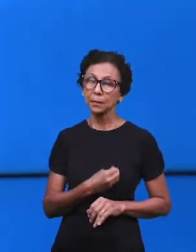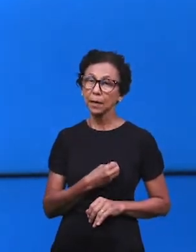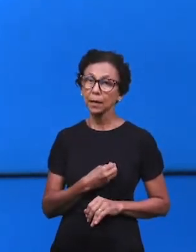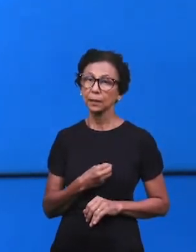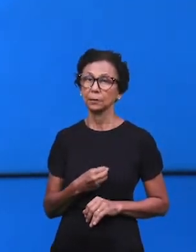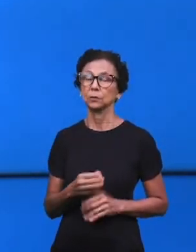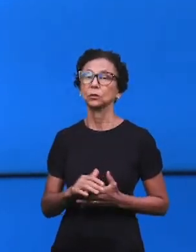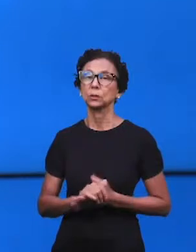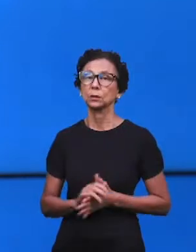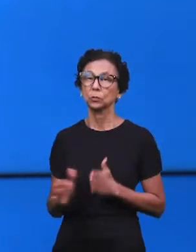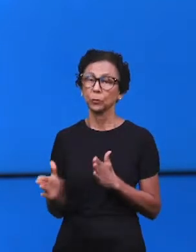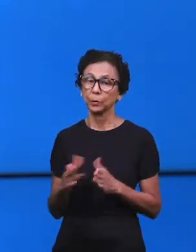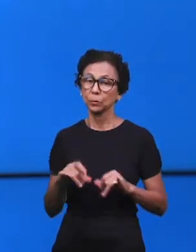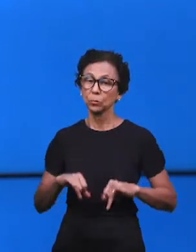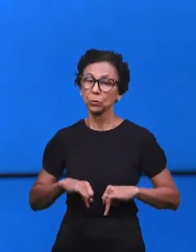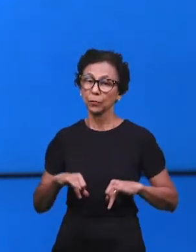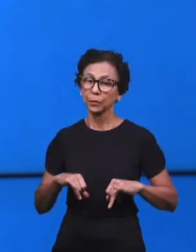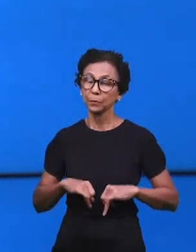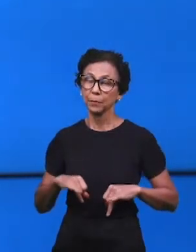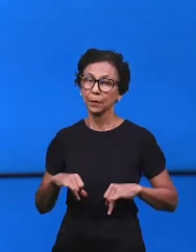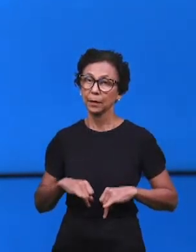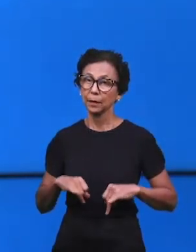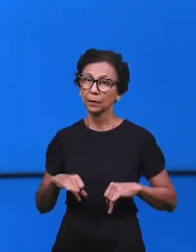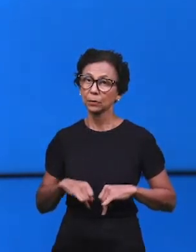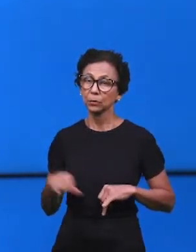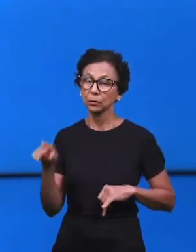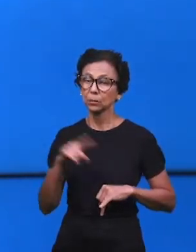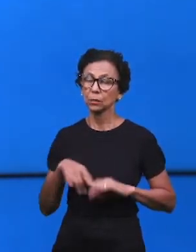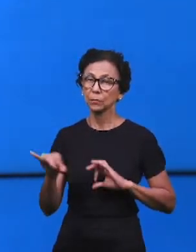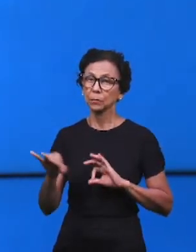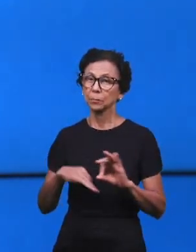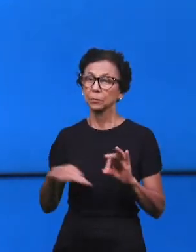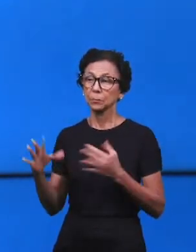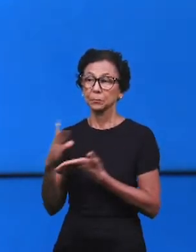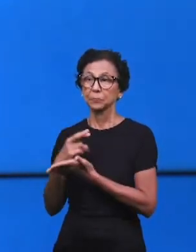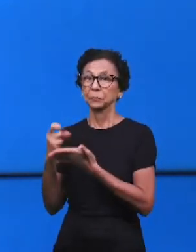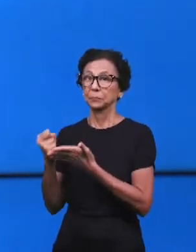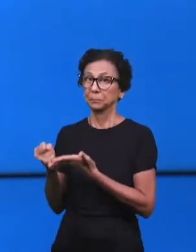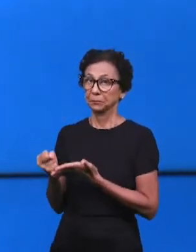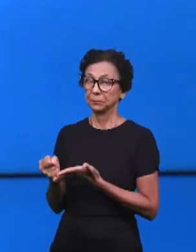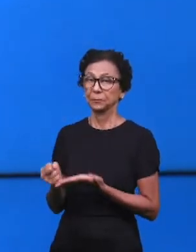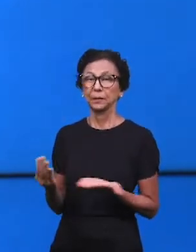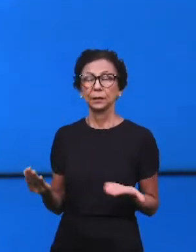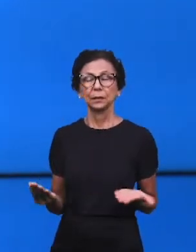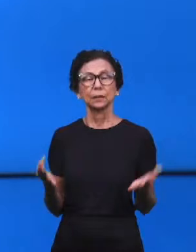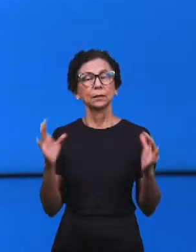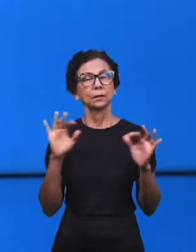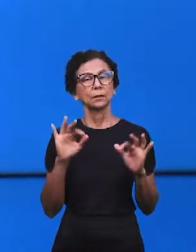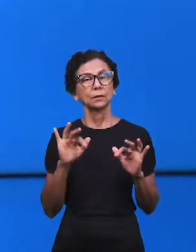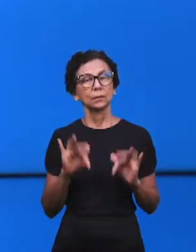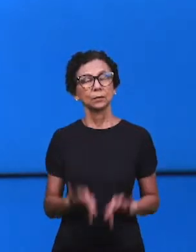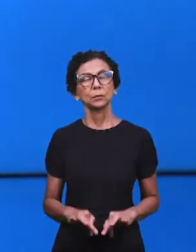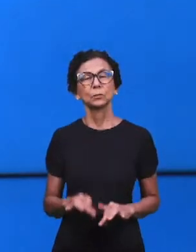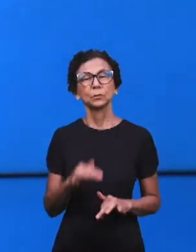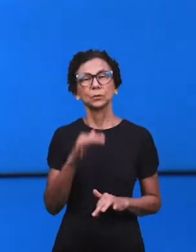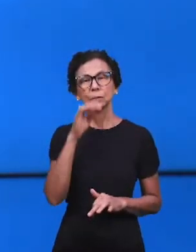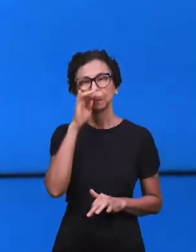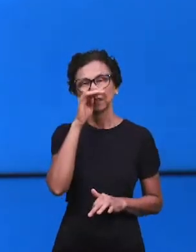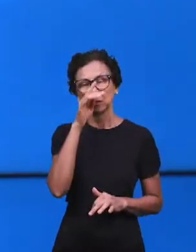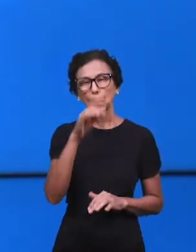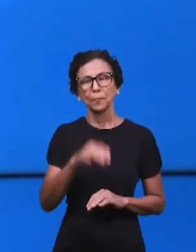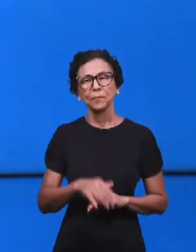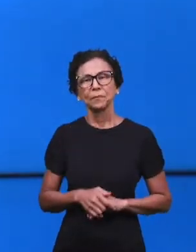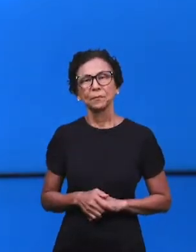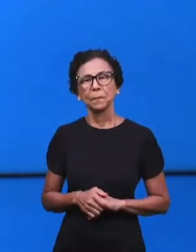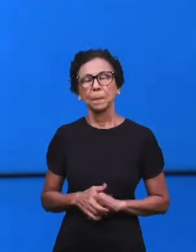ou pré-tribulação, no qual devemos nos preparar para o arrebatamento. E por fim, a Maria Eduarda